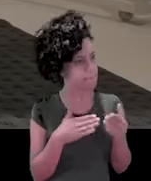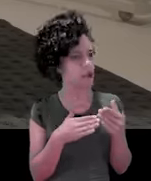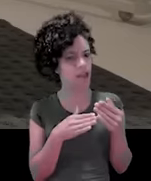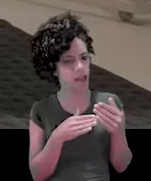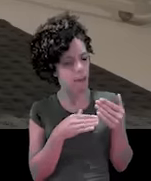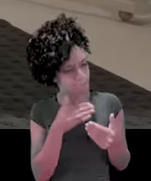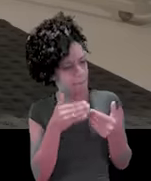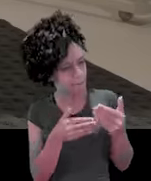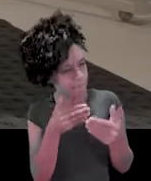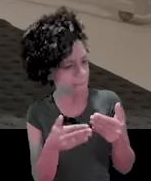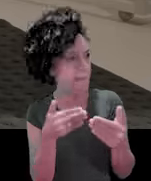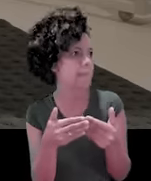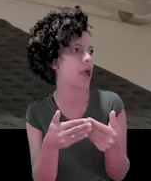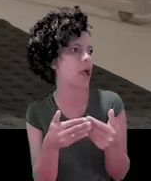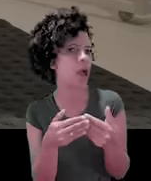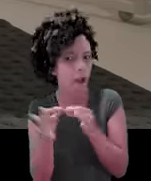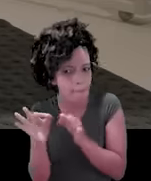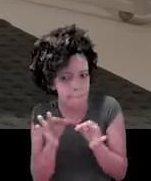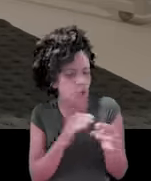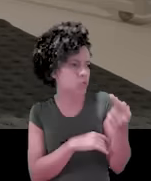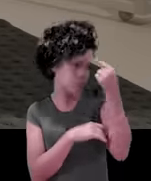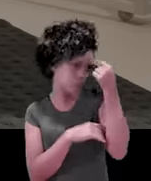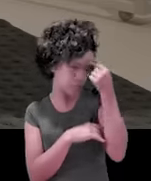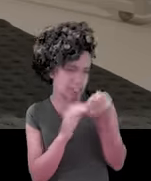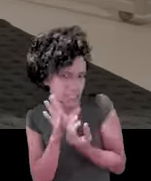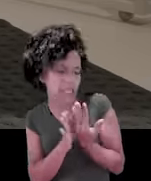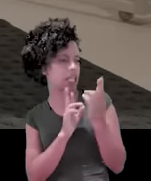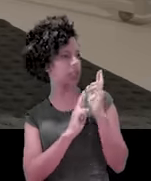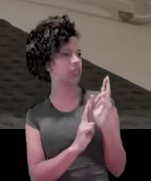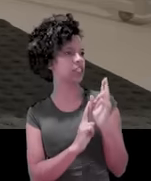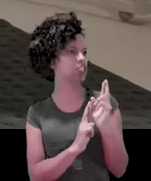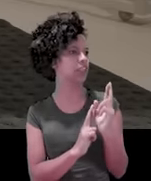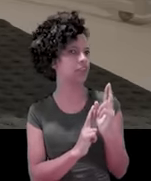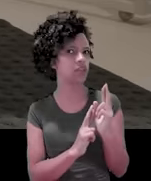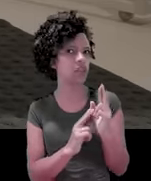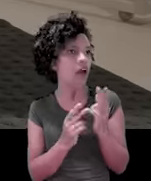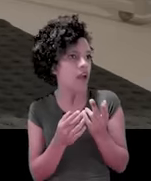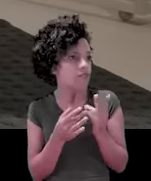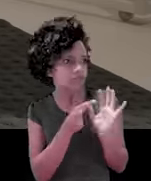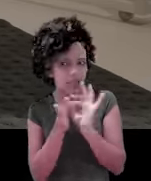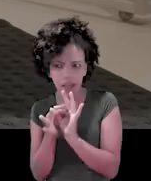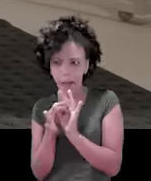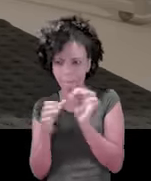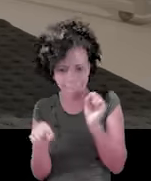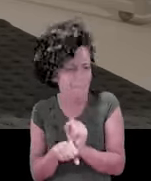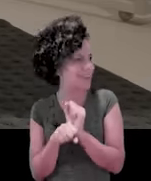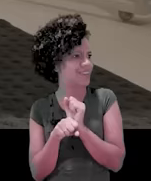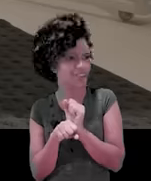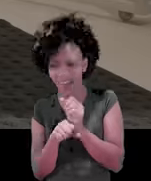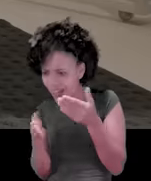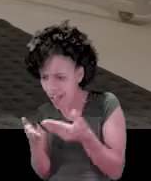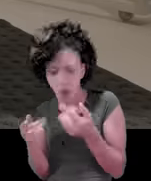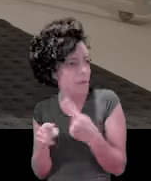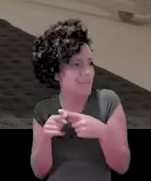é um pouquinho de cada vez a gente monta nosso pensamento a gente que nossas expectativas e a gente quer trazer resolvi falei só lhe